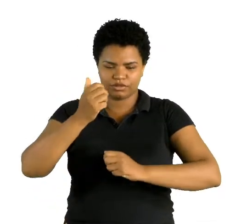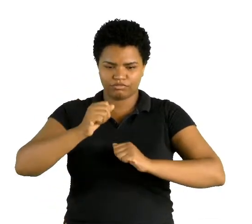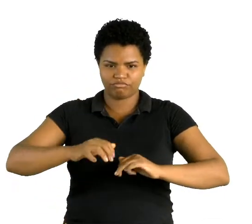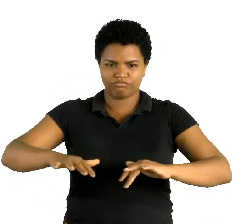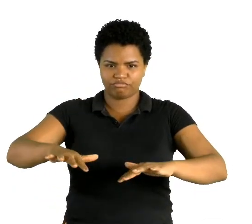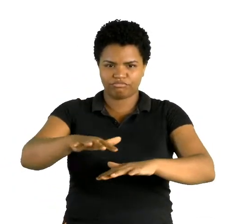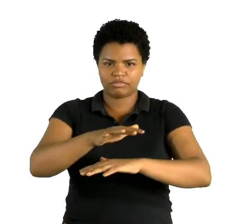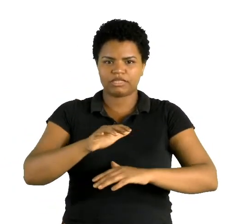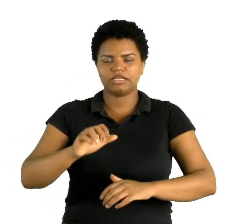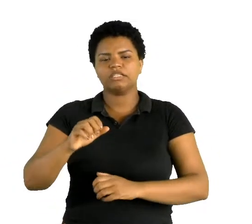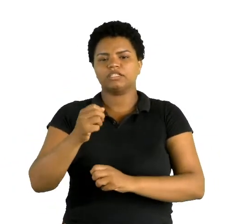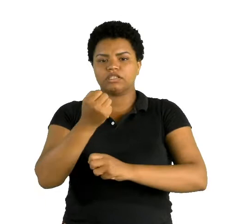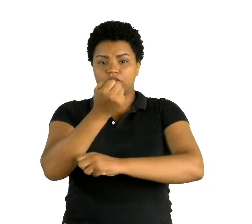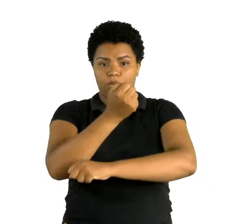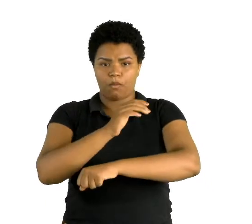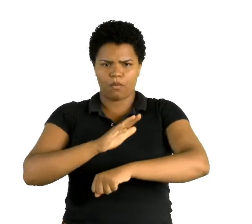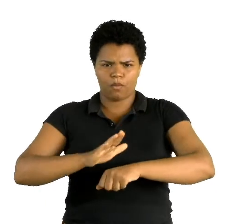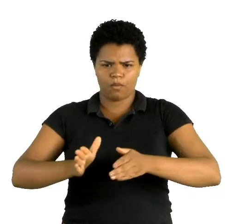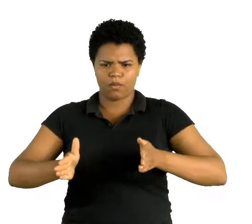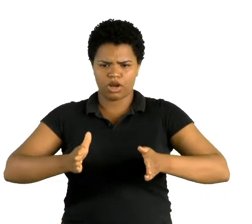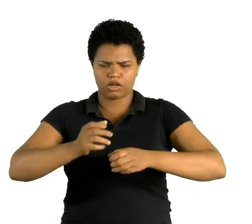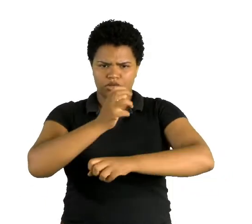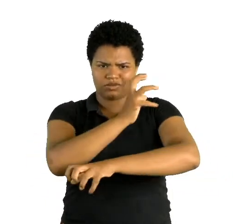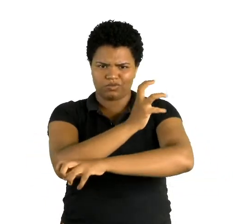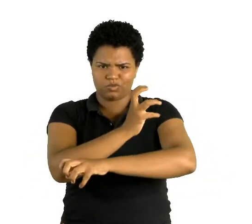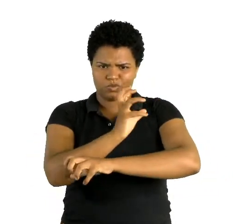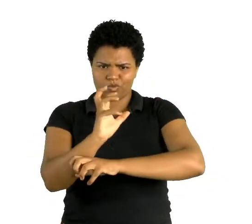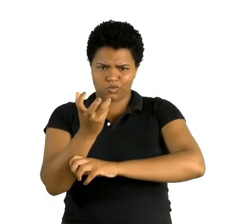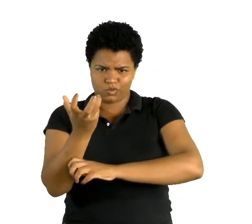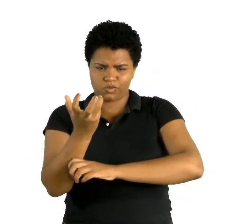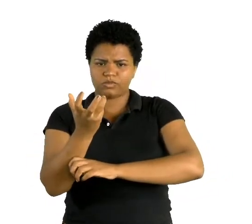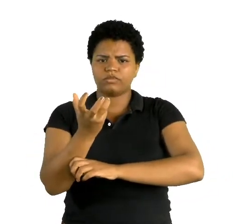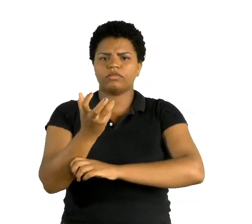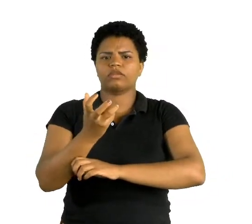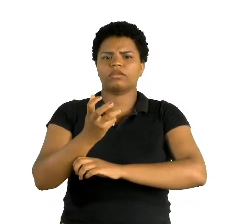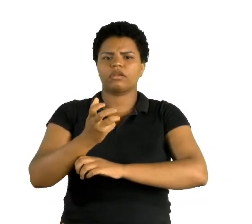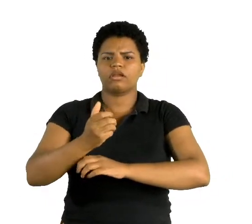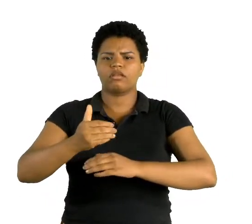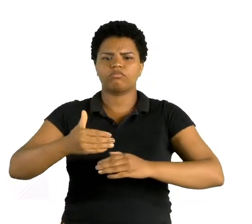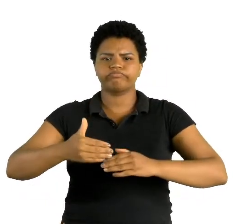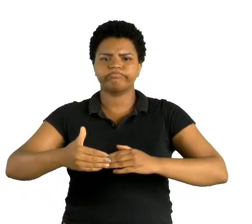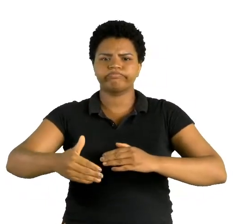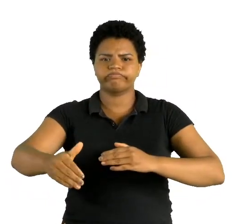na seca, a caminho da primavera.